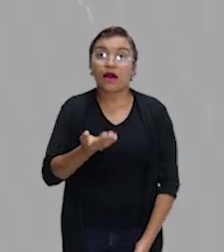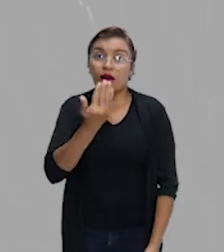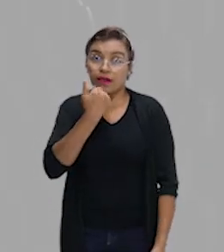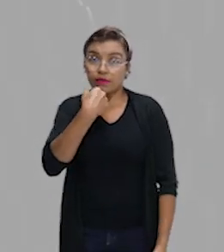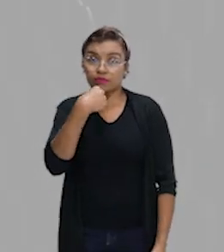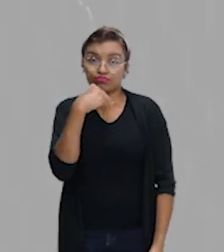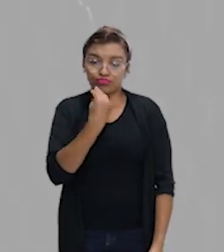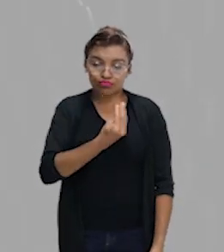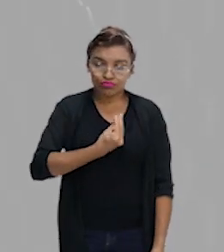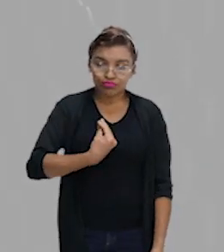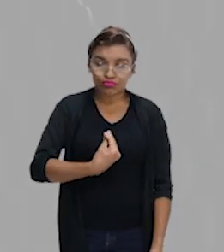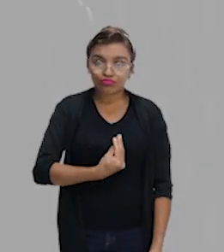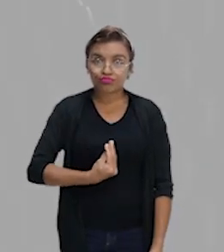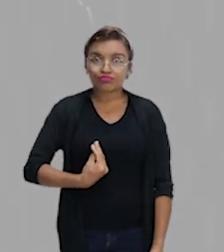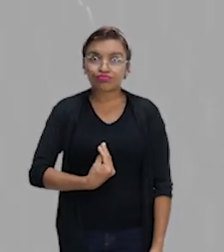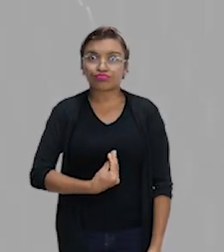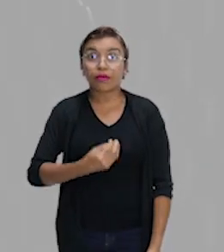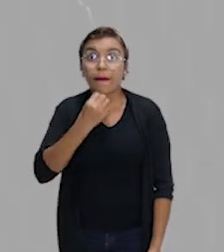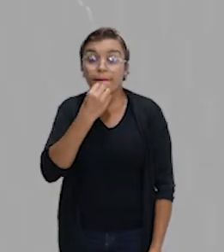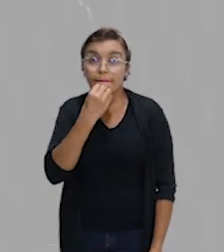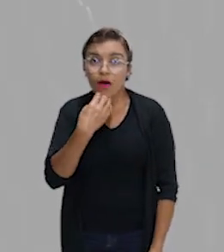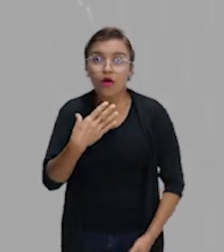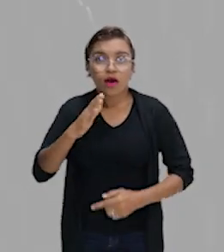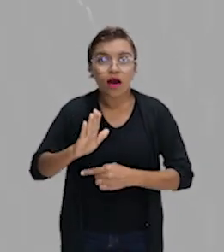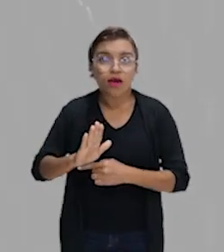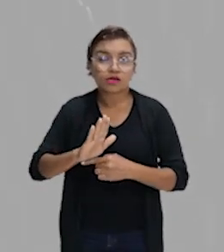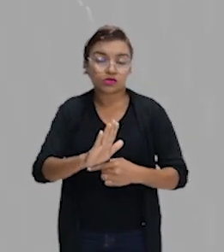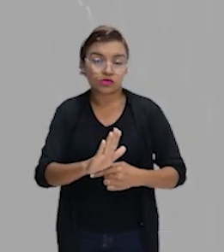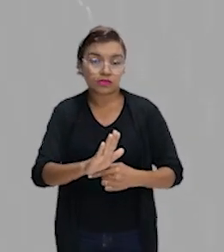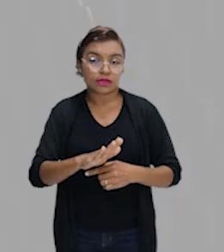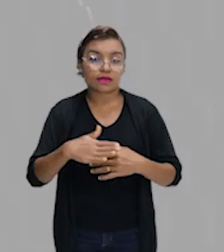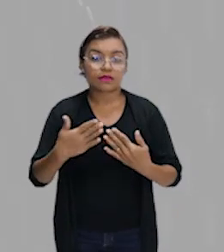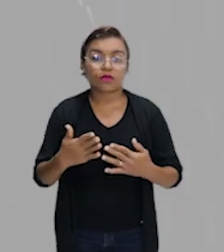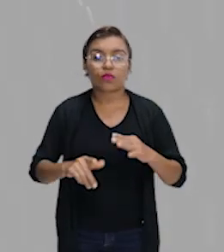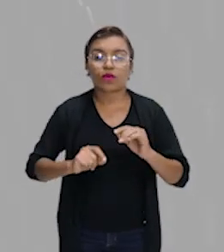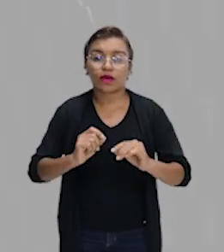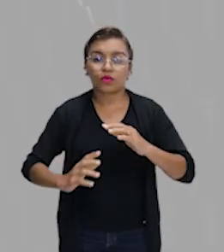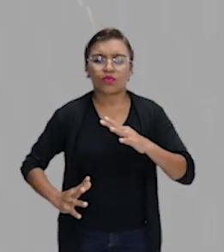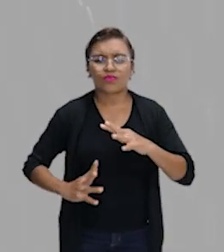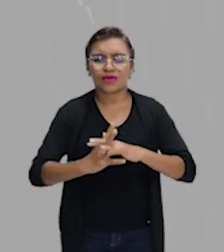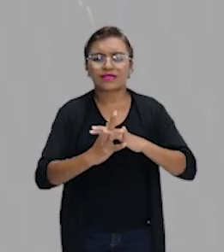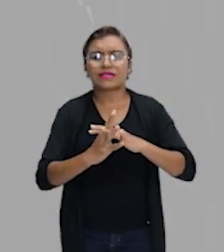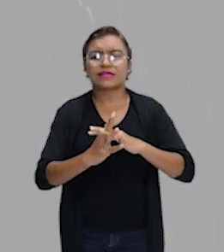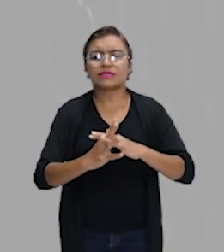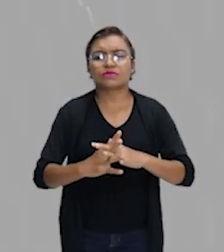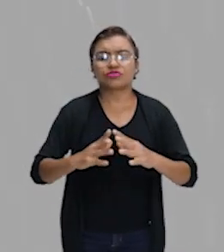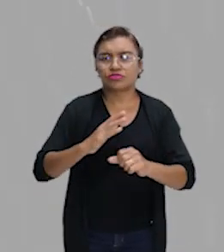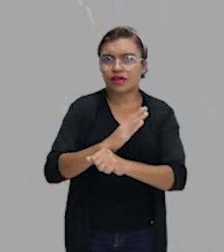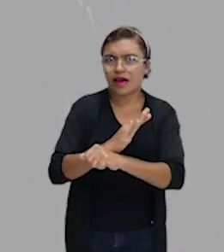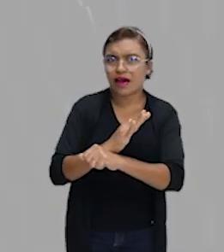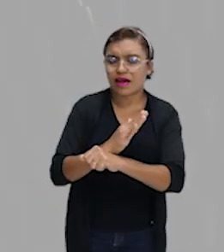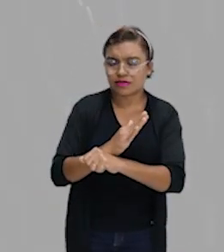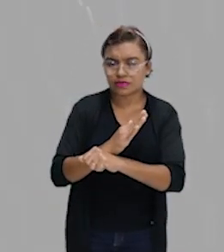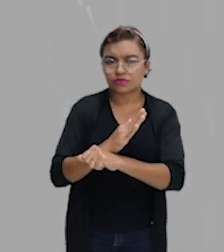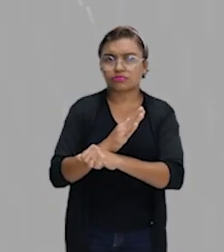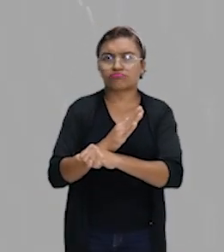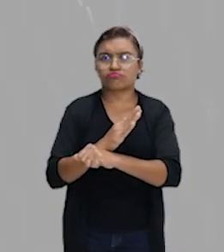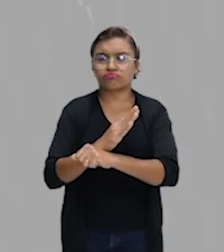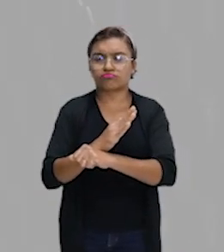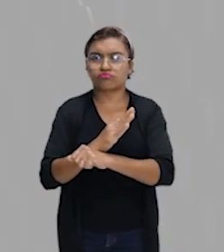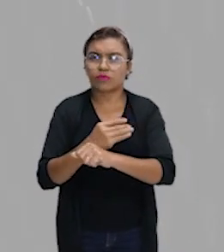desse alimento, ok? No entanto, esse excesso de ácido que foi produzido, ele vai